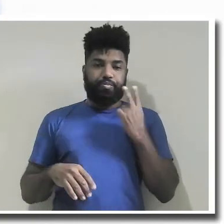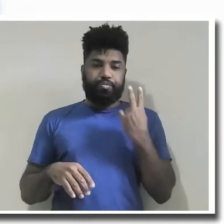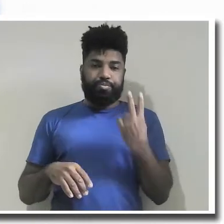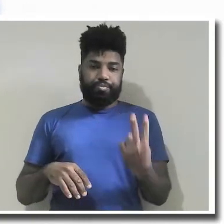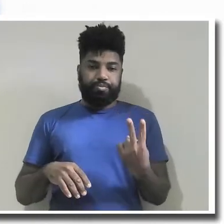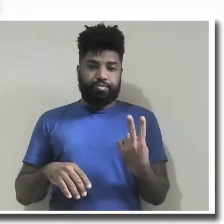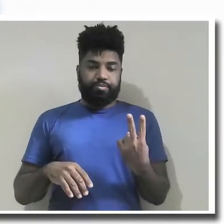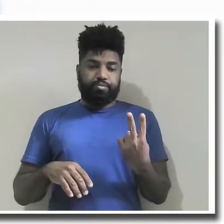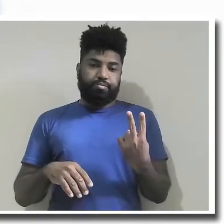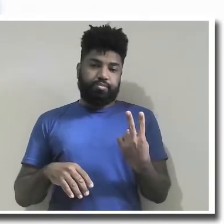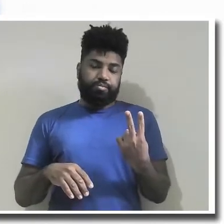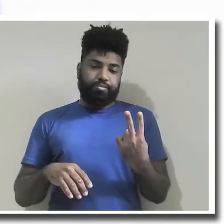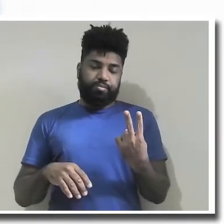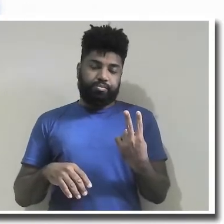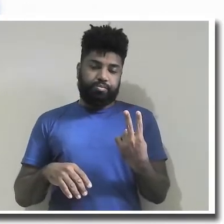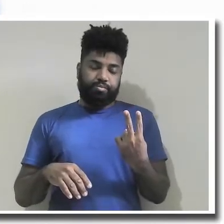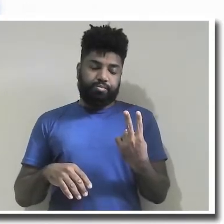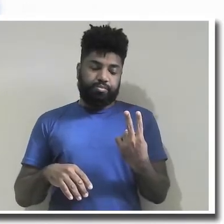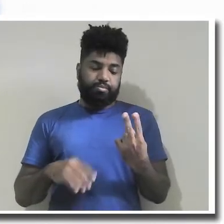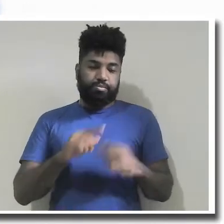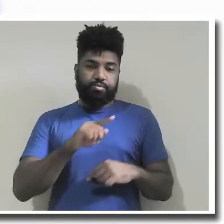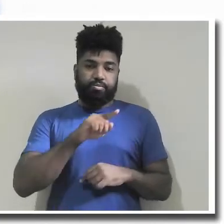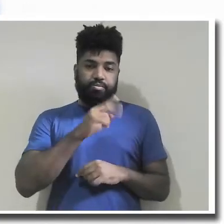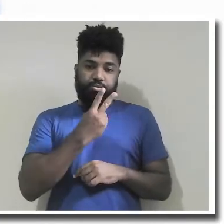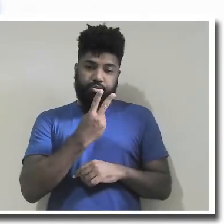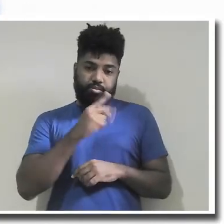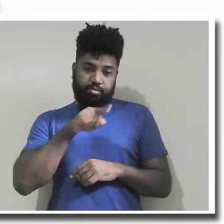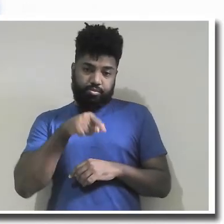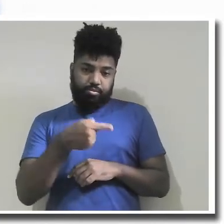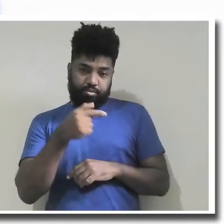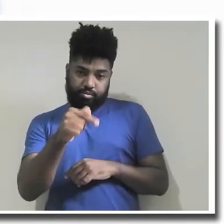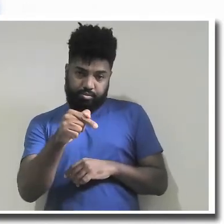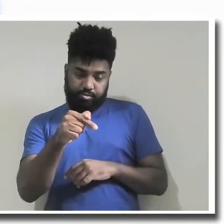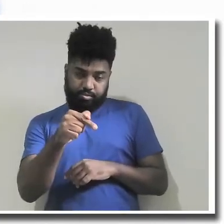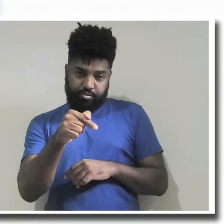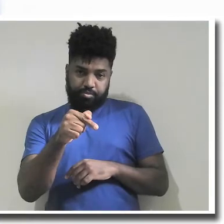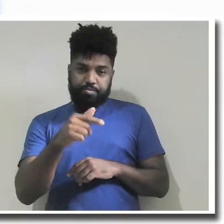2 com 2,7